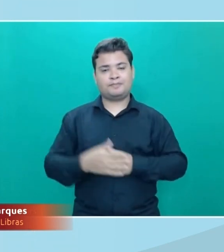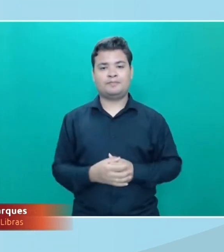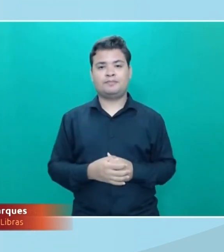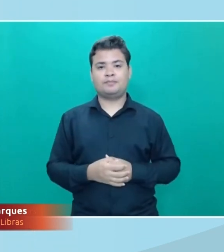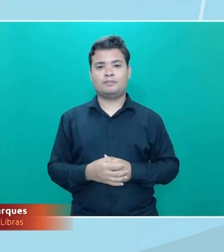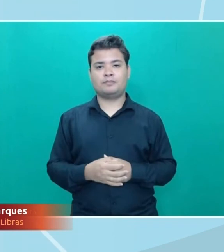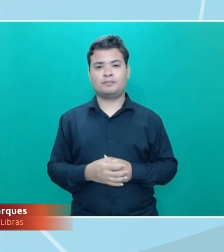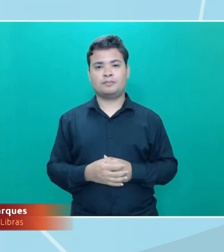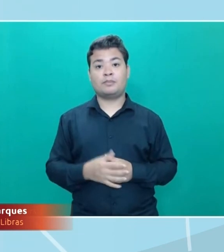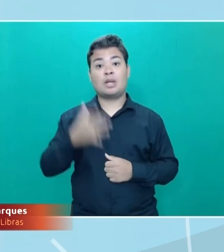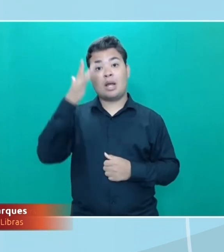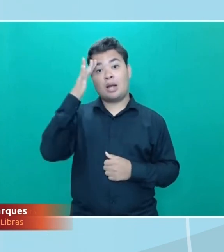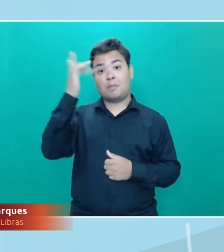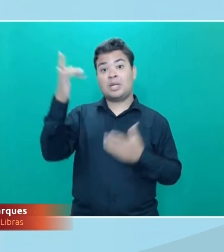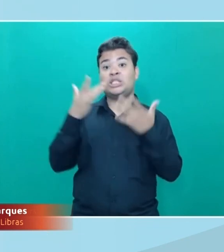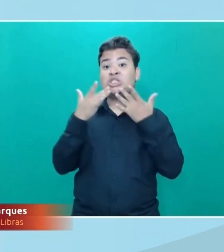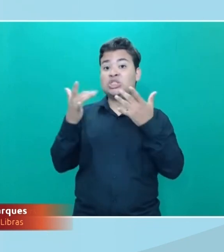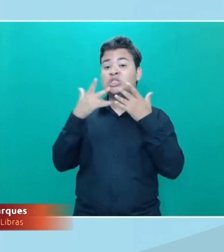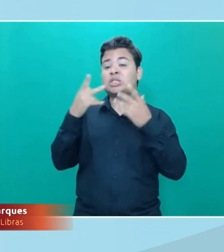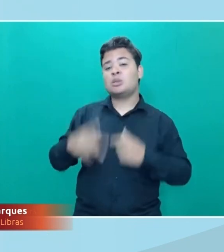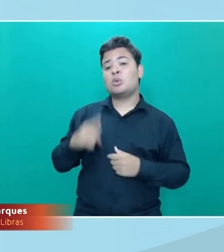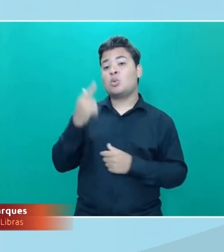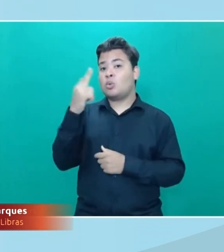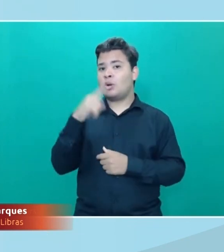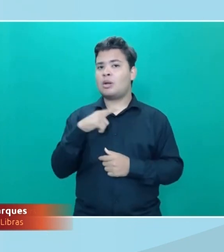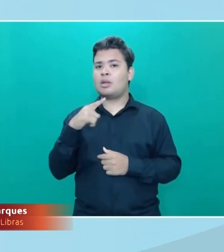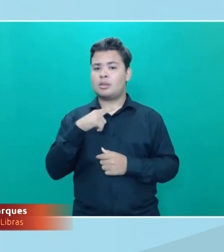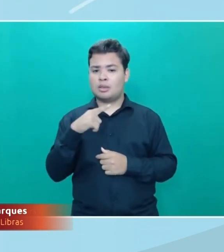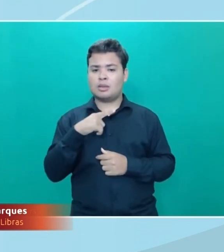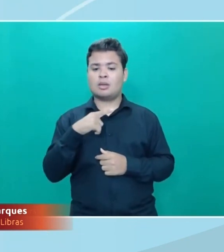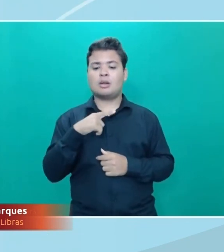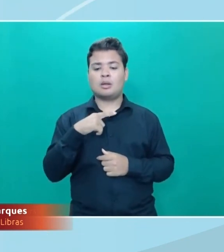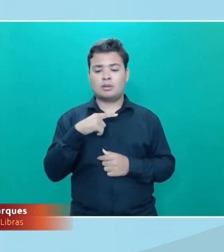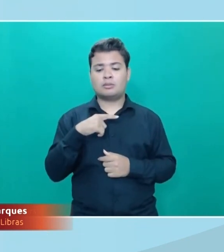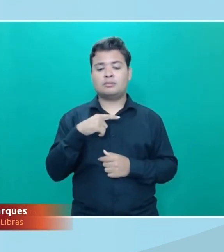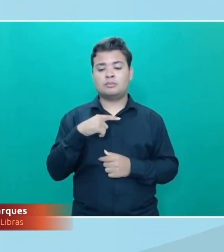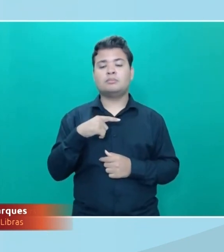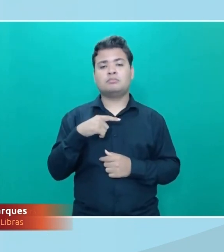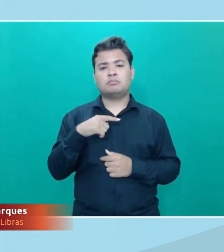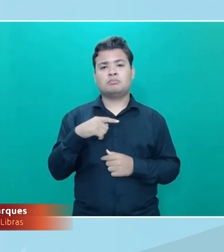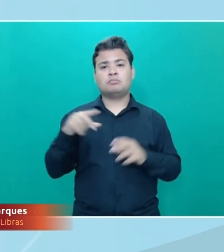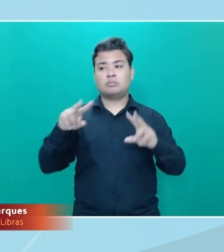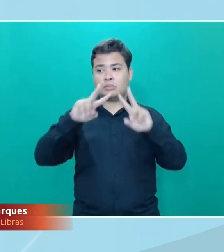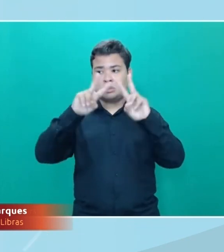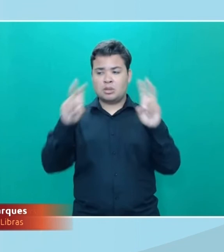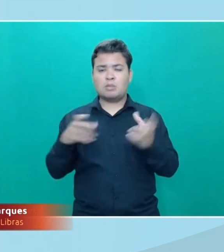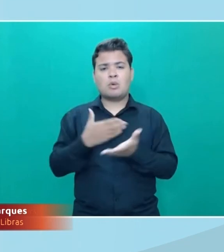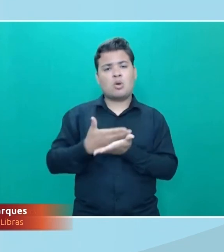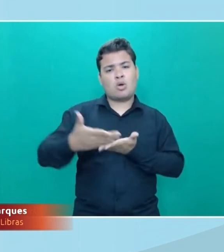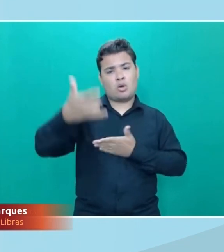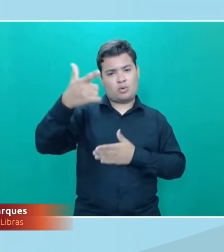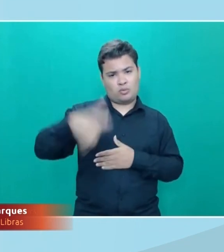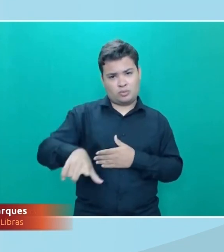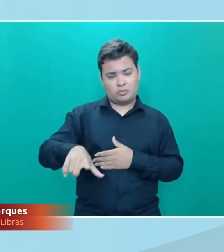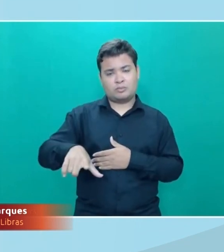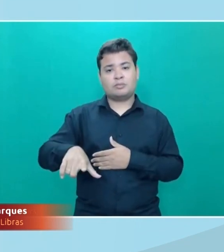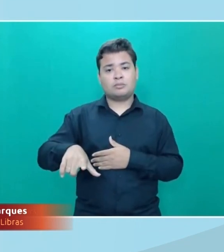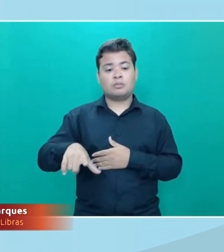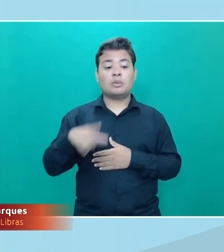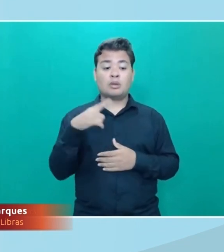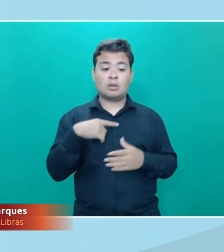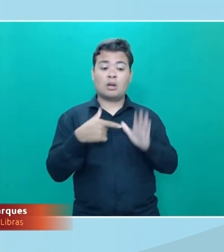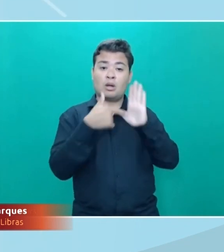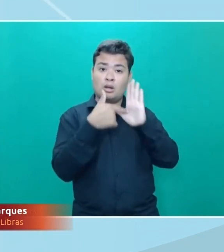Goiânia recebe o espetáculo Começaria Tudo Outra Vez. em 2 apresentações gratuitas.